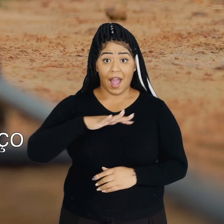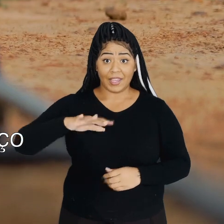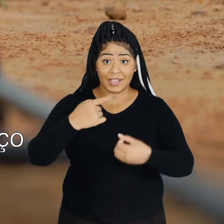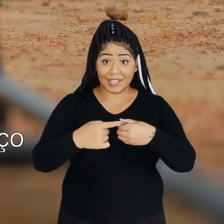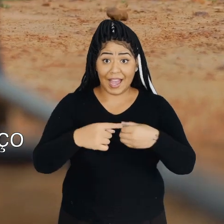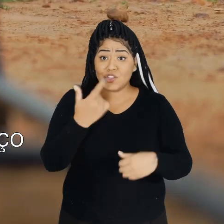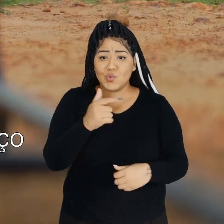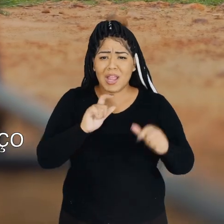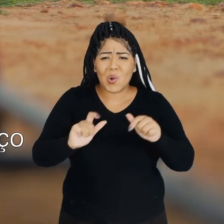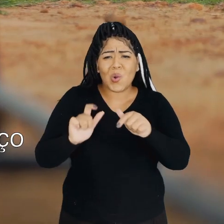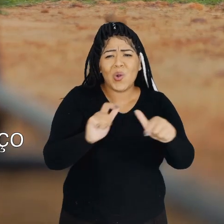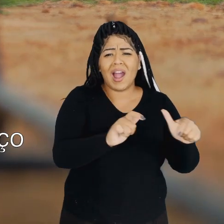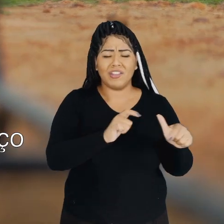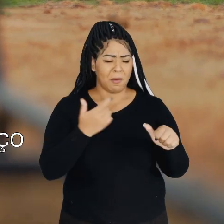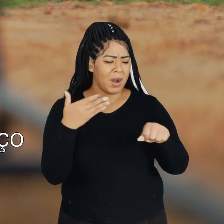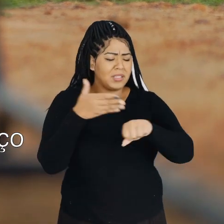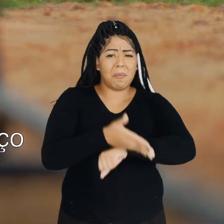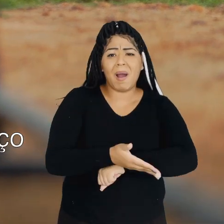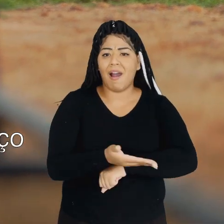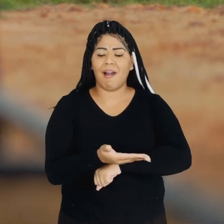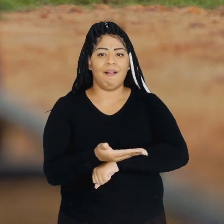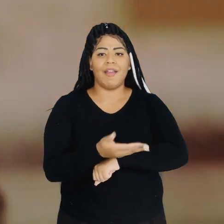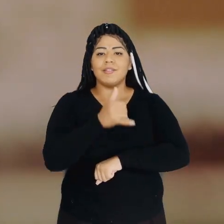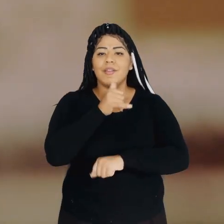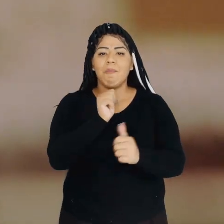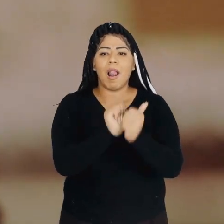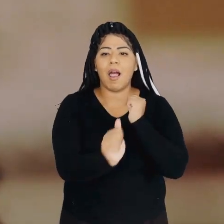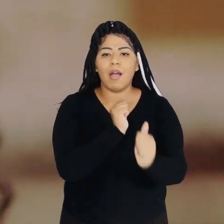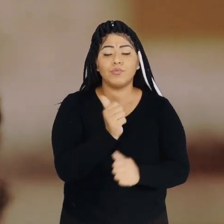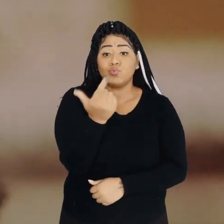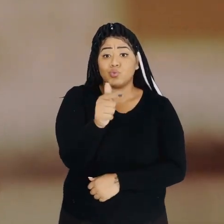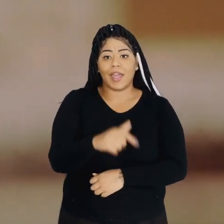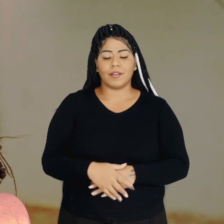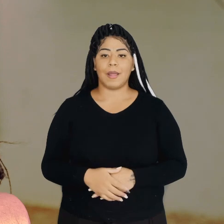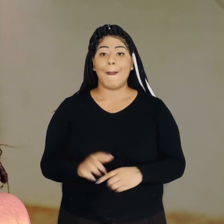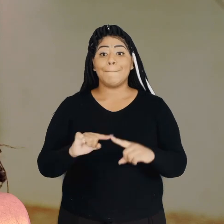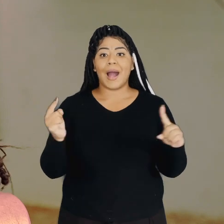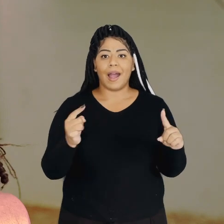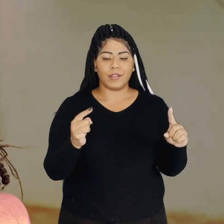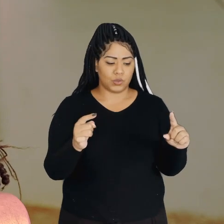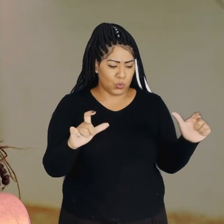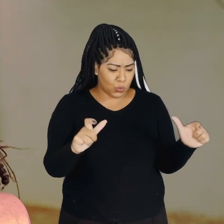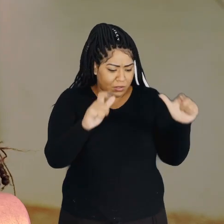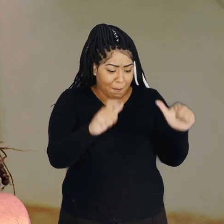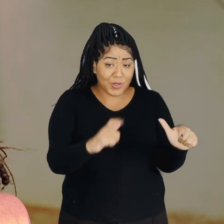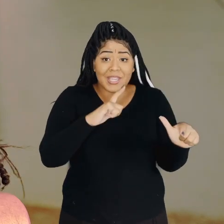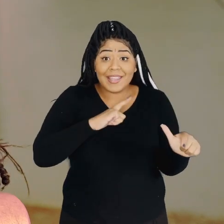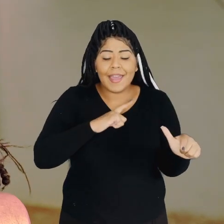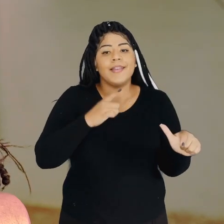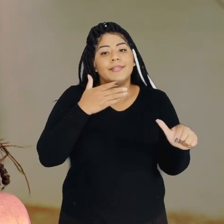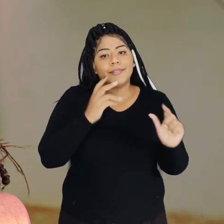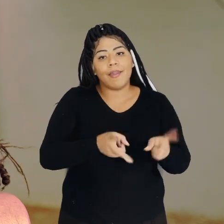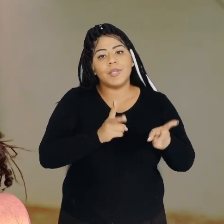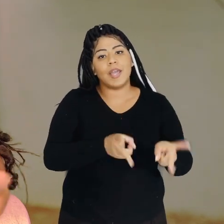Aqui na cidade não tem muito espaço para jogar futebol, nem masculino quanto feminino. Só que o pouco espaço que tem é